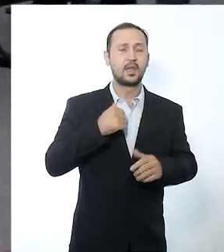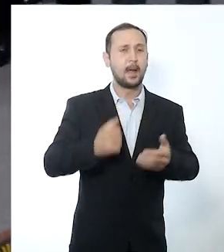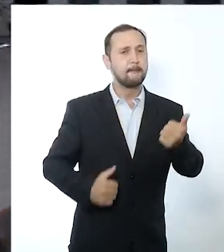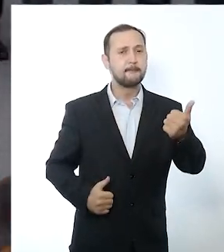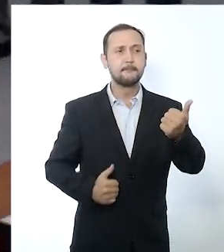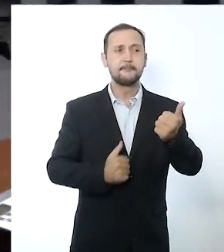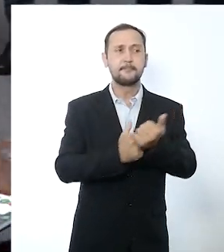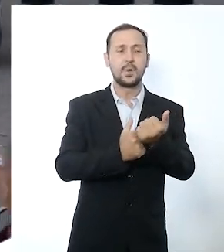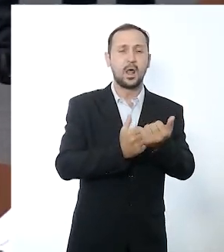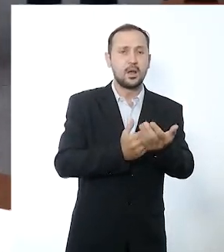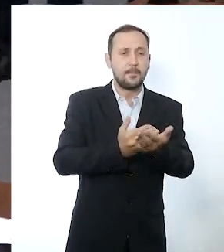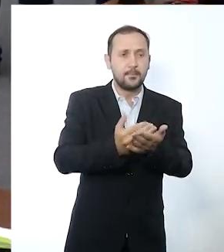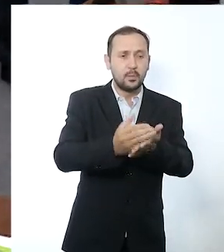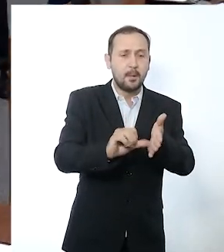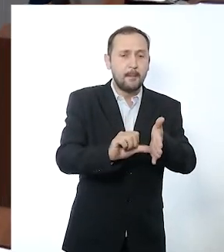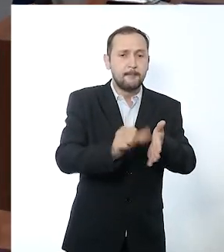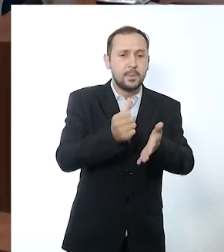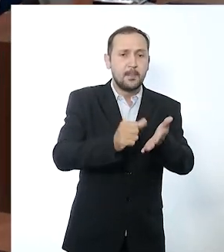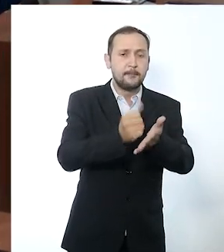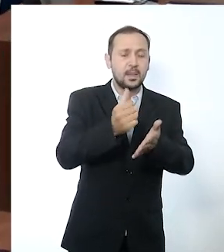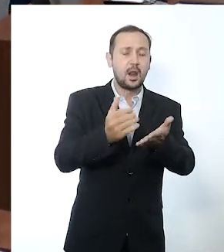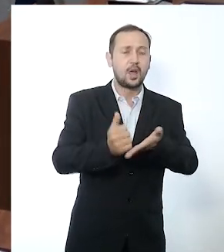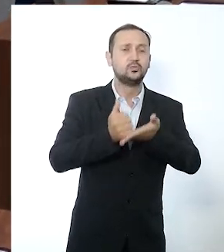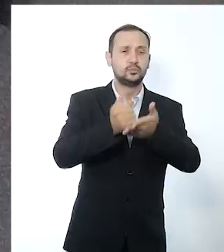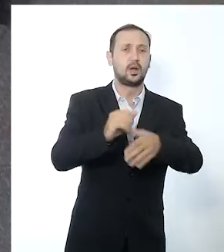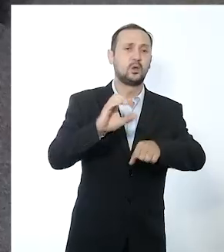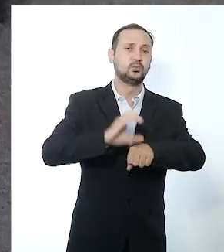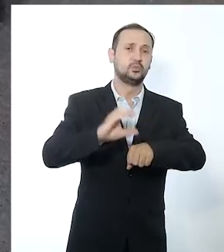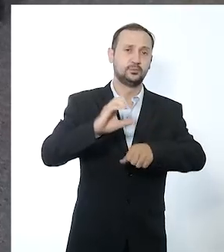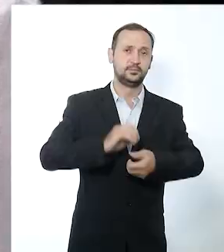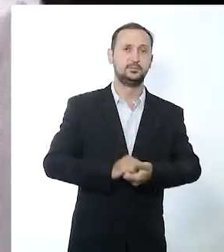total apoio às primeiras ações da Constituinte.